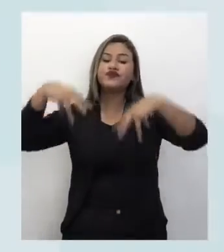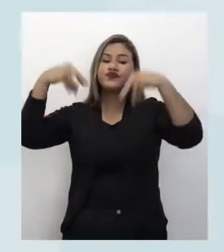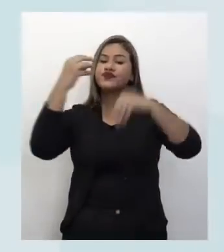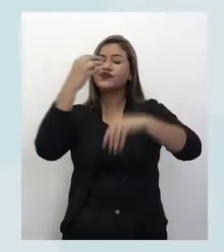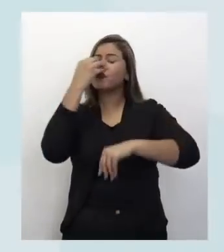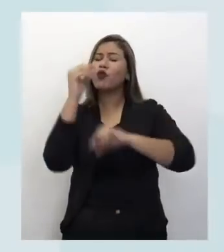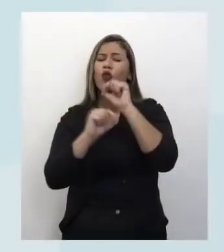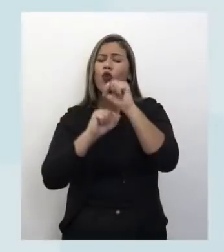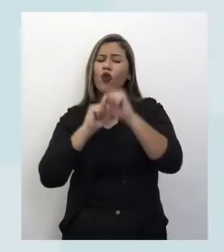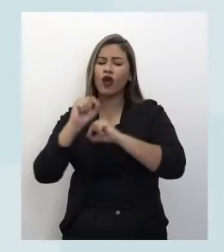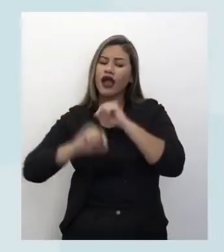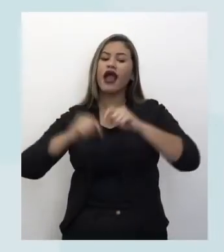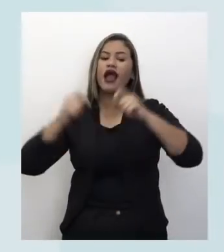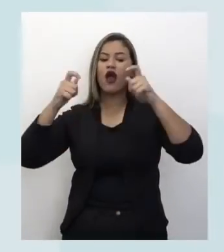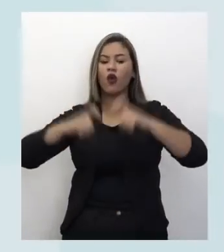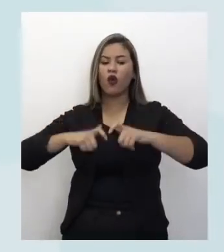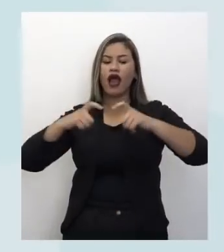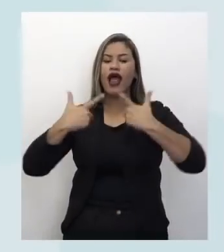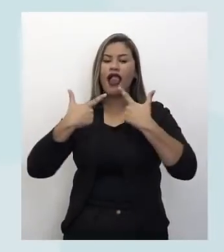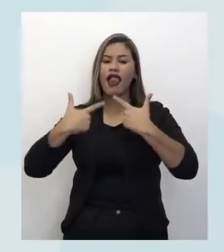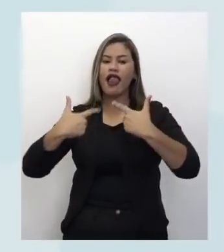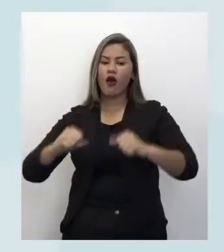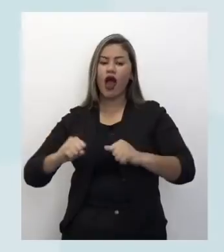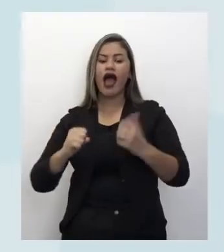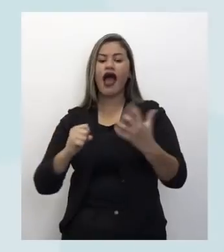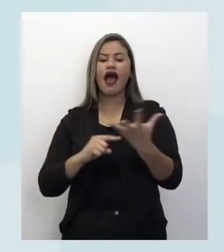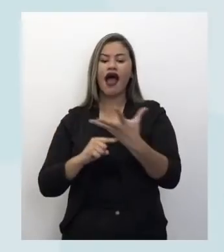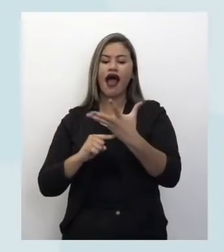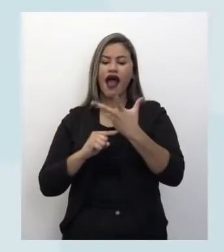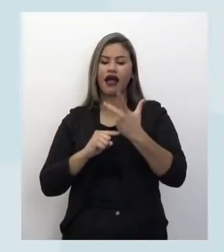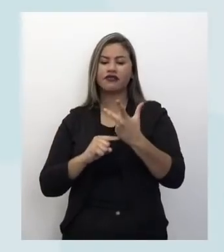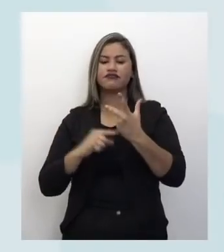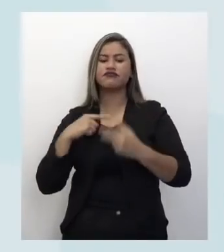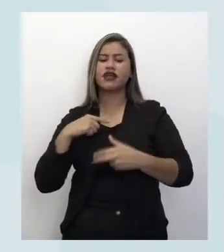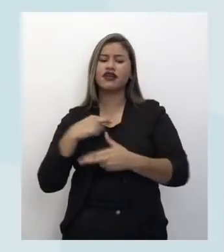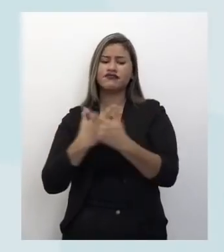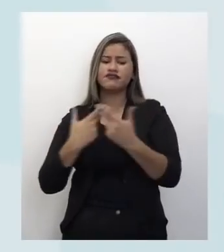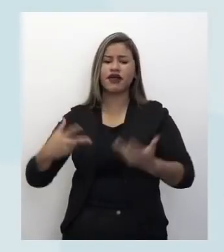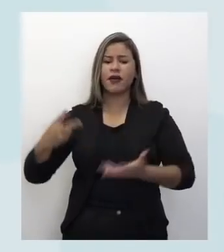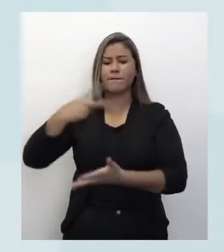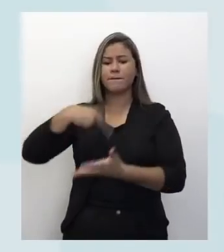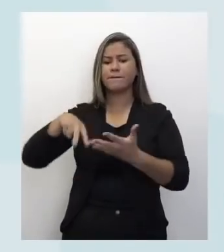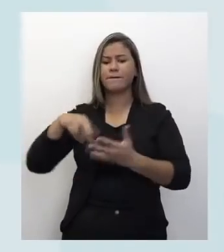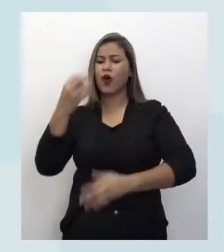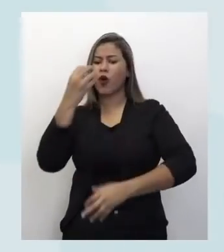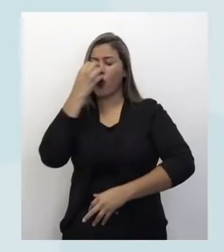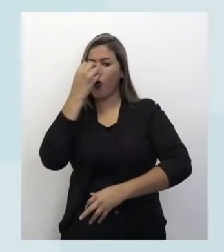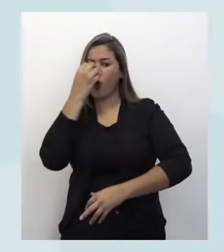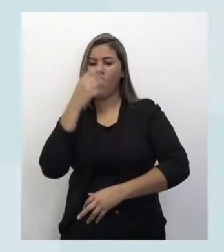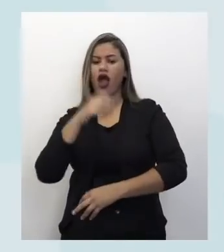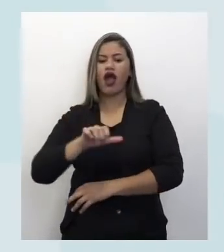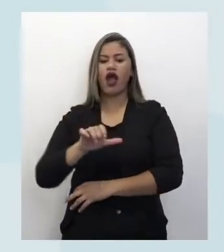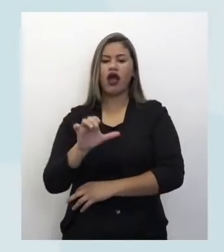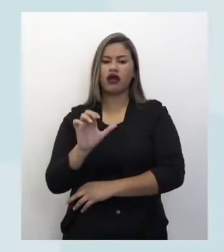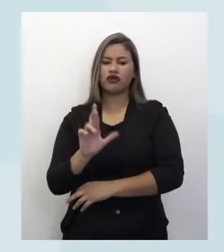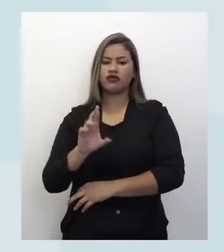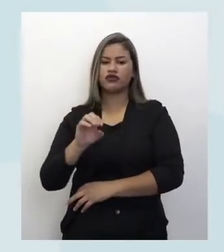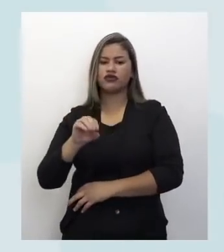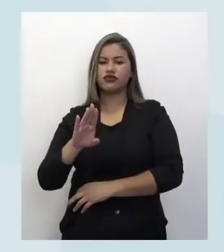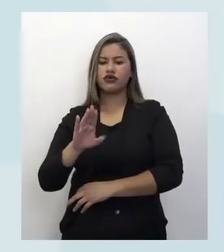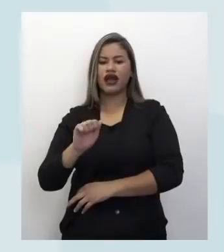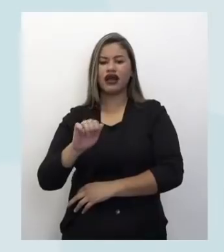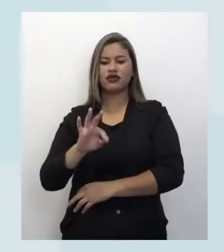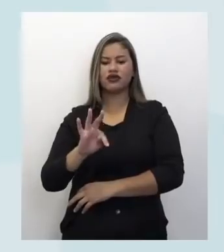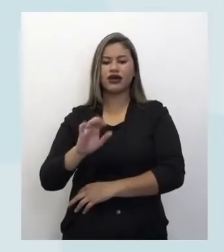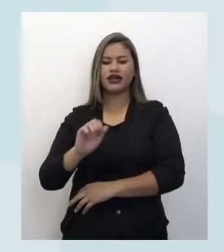teatro. É um conjunto de artistas com habilidades distintas, como malabarismo, palhaços, acrobatas, entre outros, que se